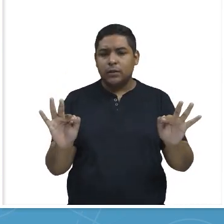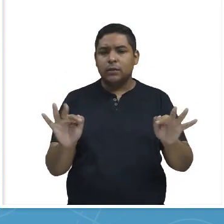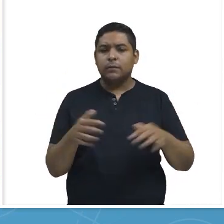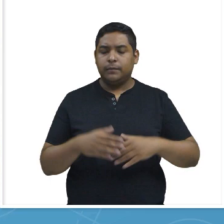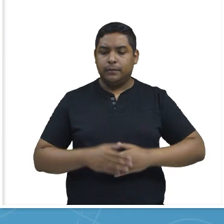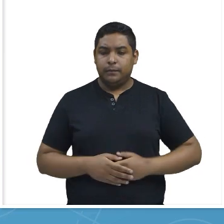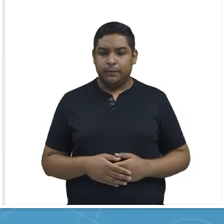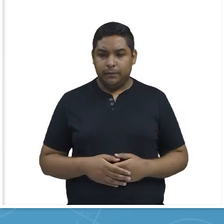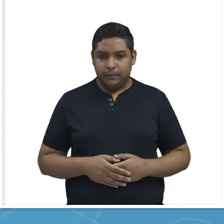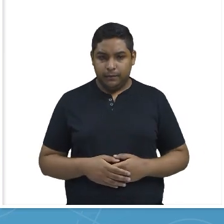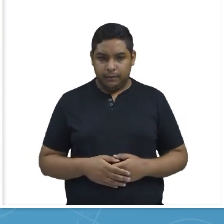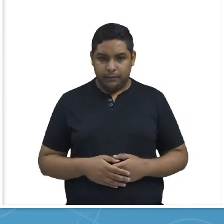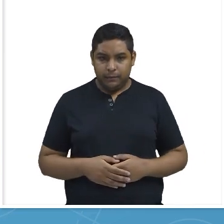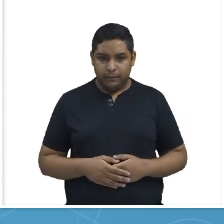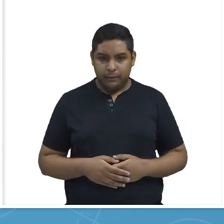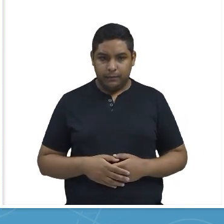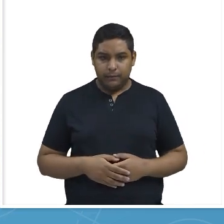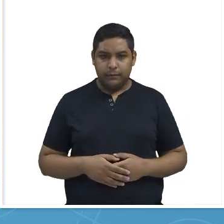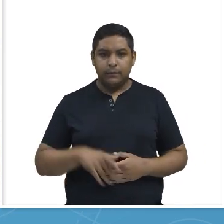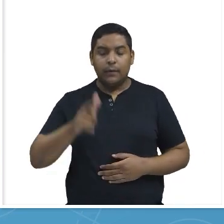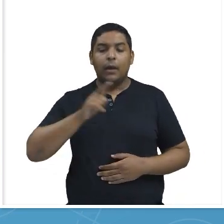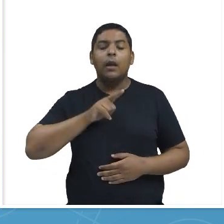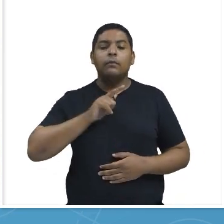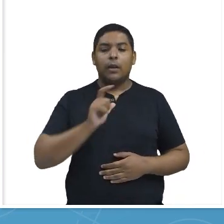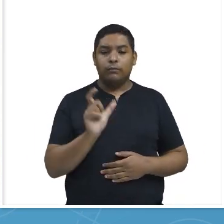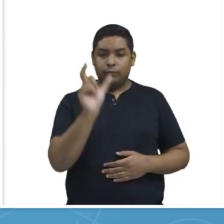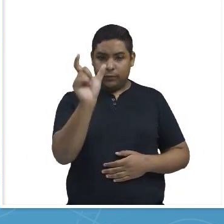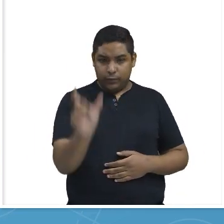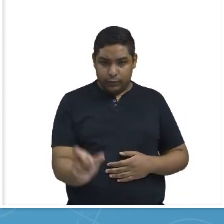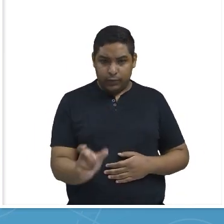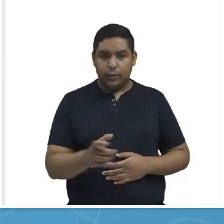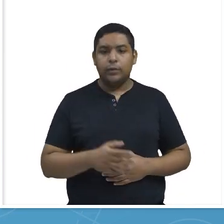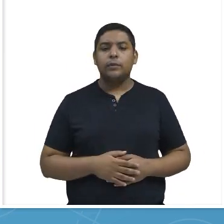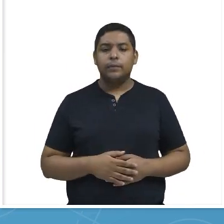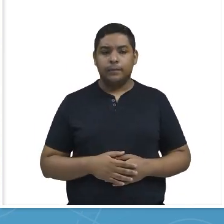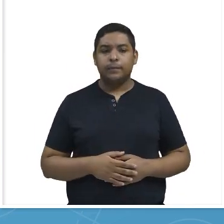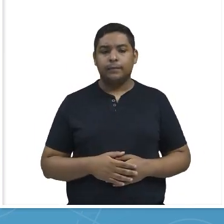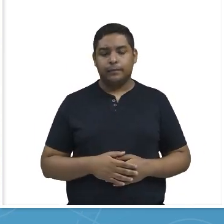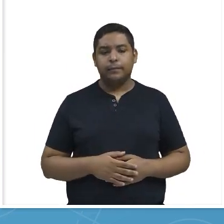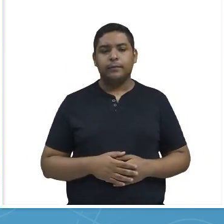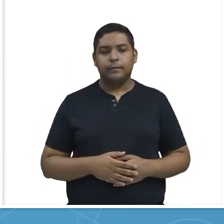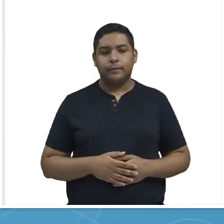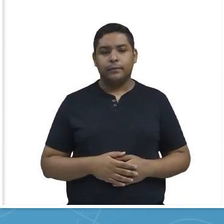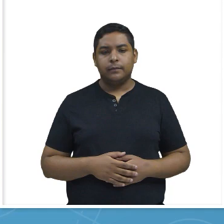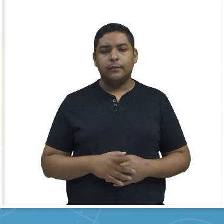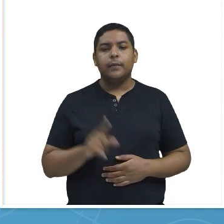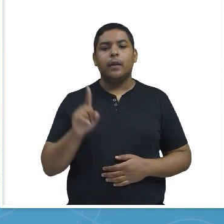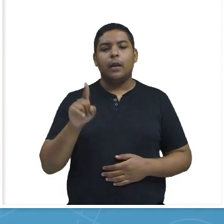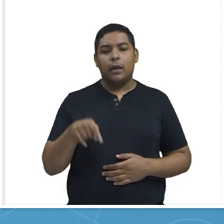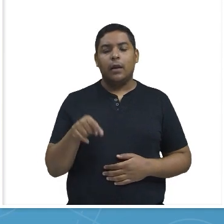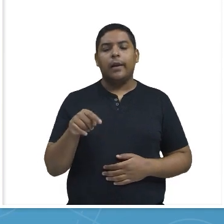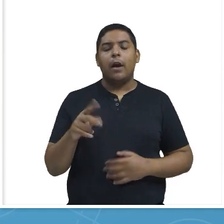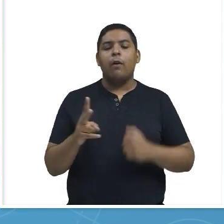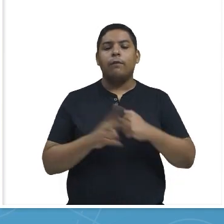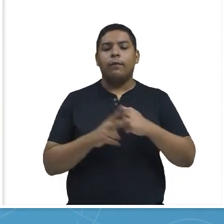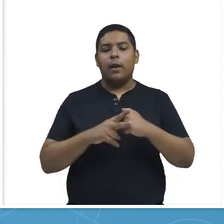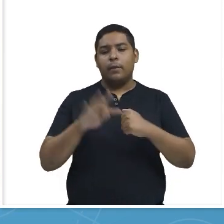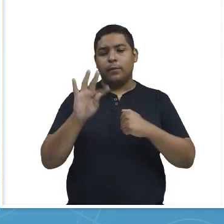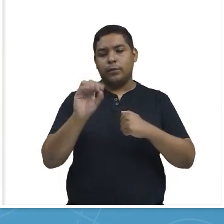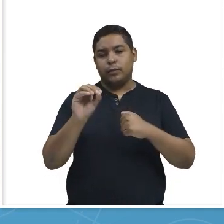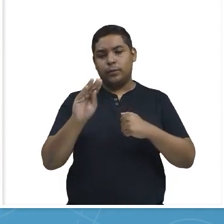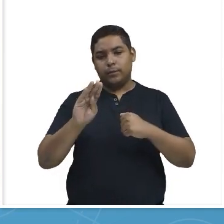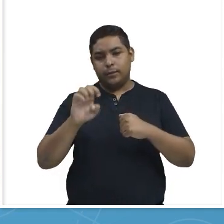aí, acompanhe comigo. Temos aí sujeito, o be going to, esse be é o verbo to be, certo?